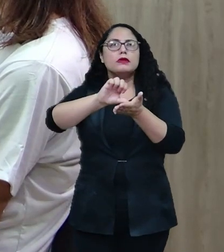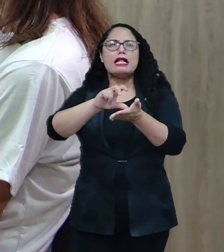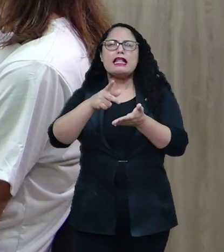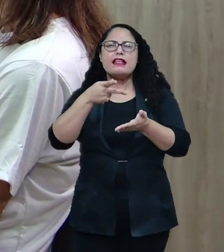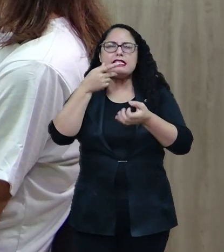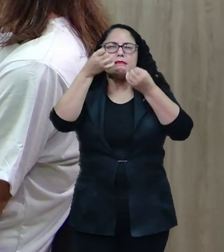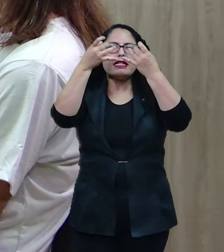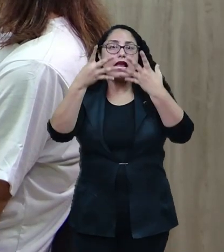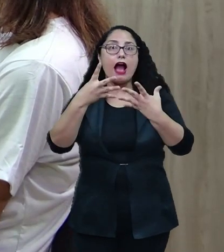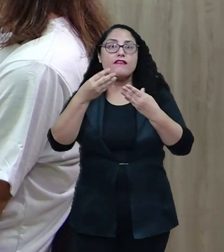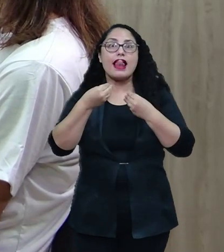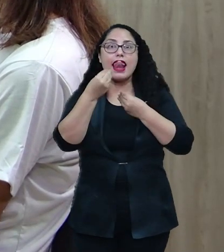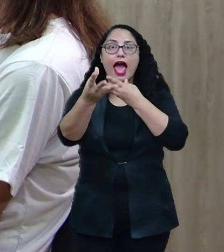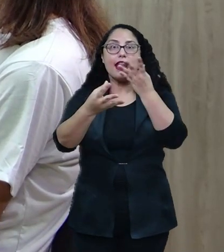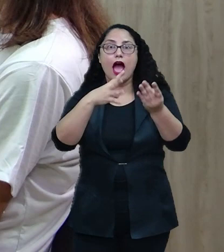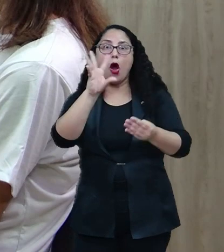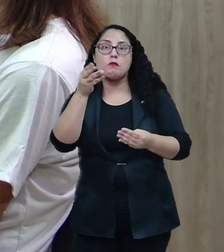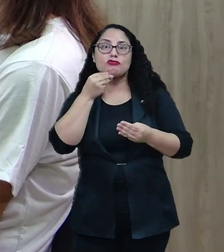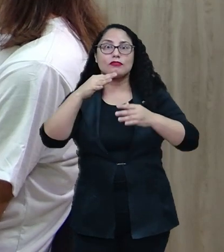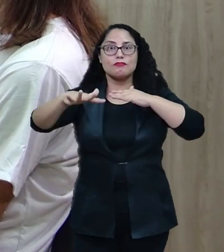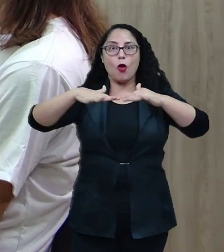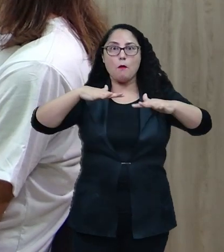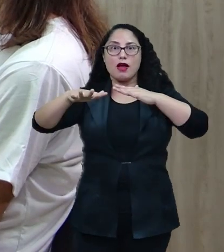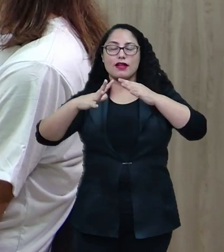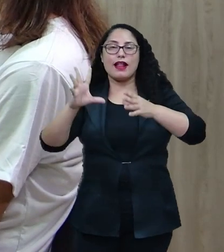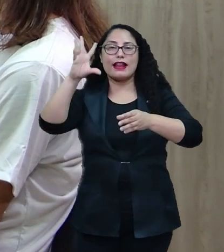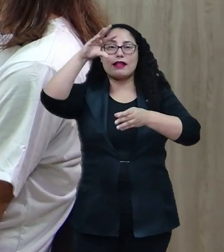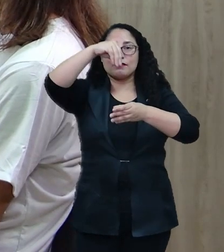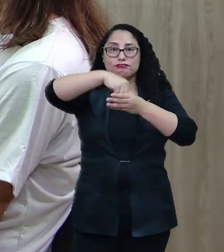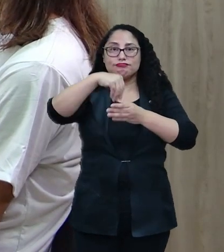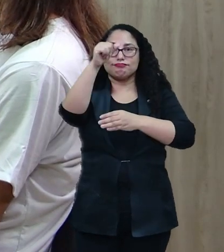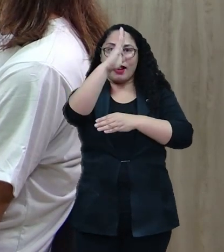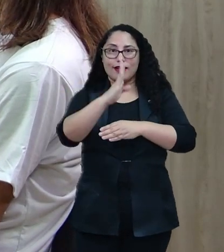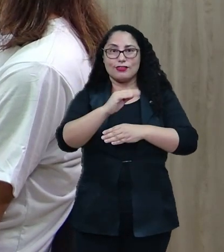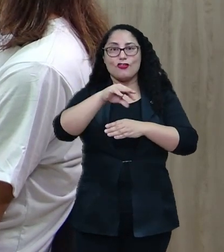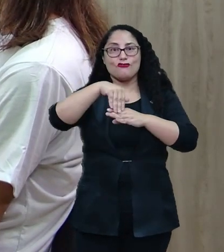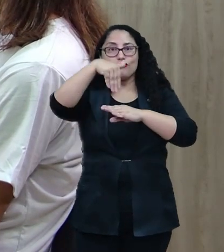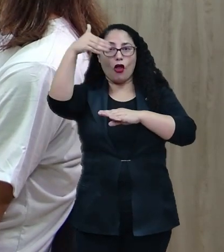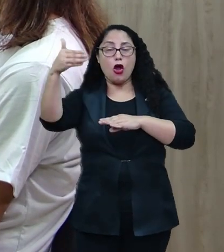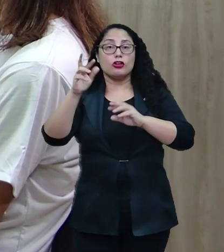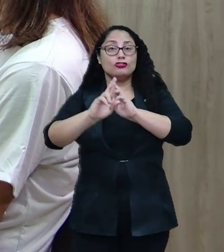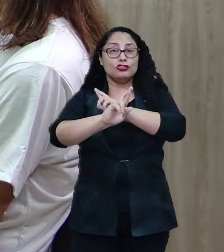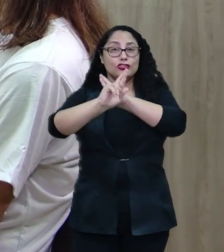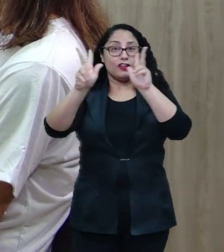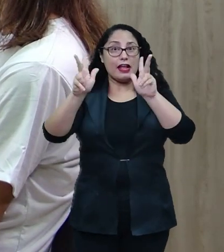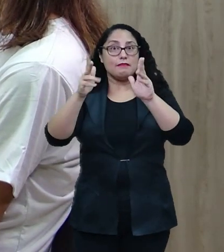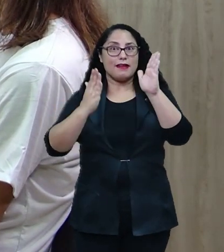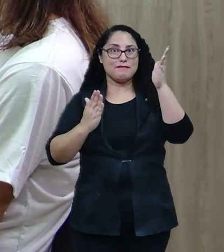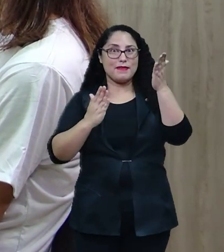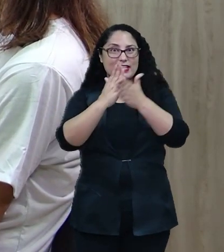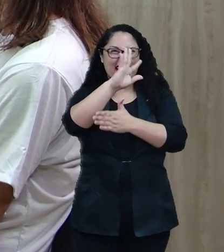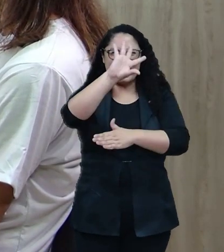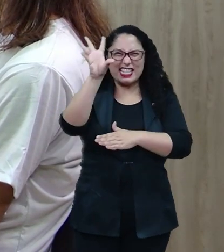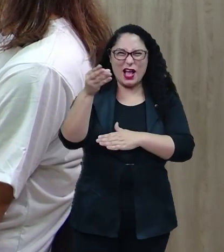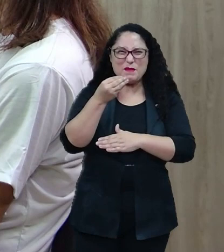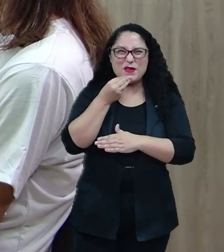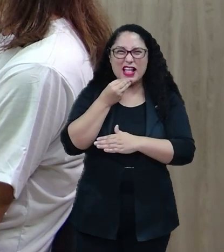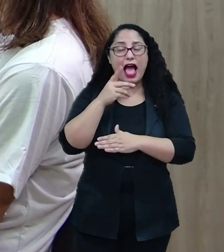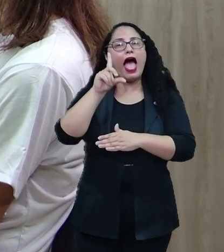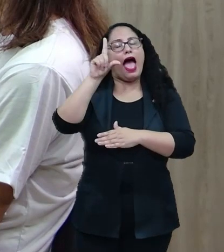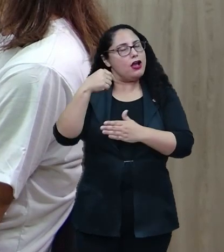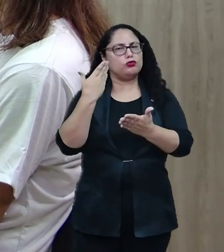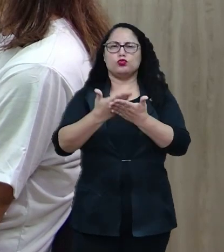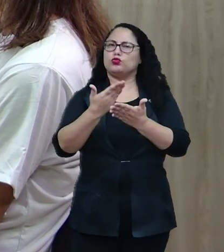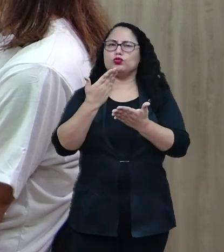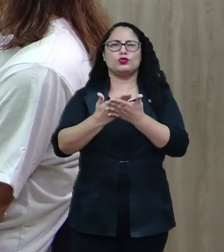muito sobre essas oportunidades de mobilidade dentro do Brasil e fora. E o diferencial para passar nessas oportunidades é